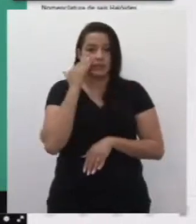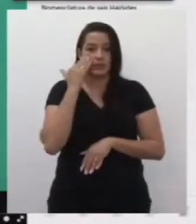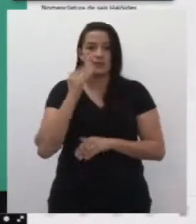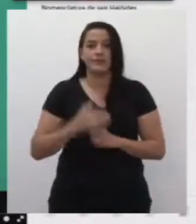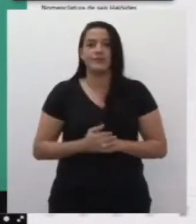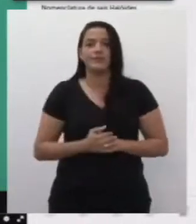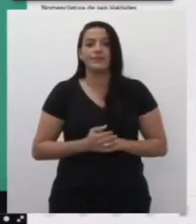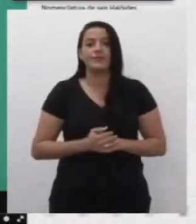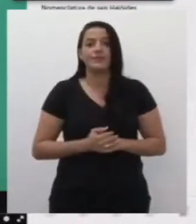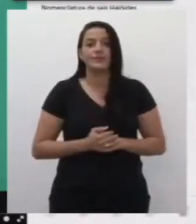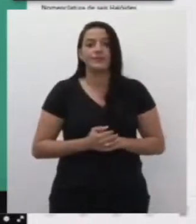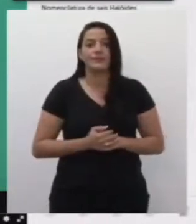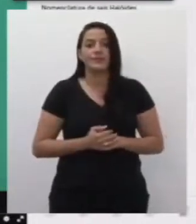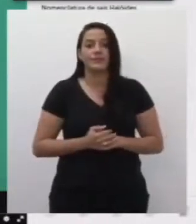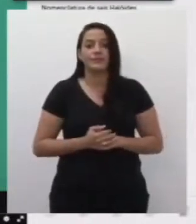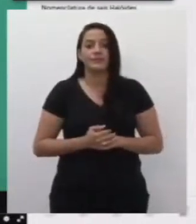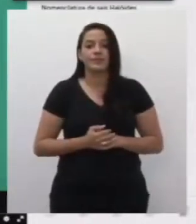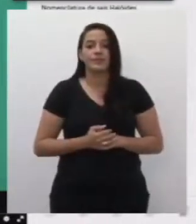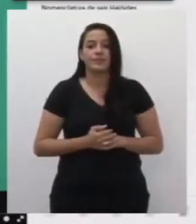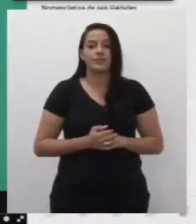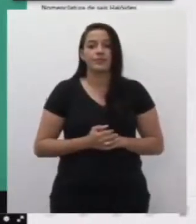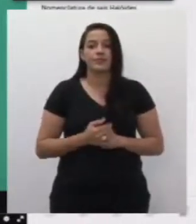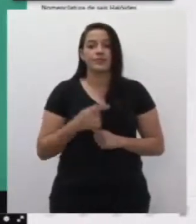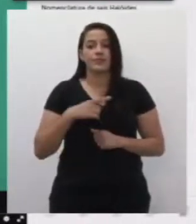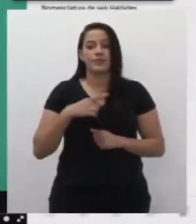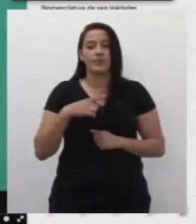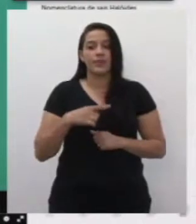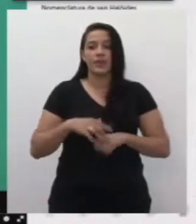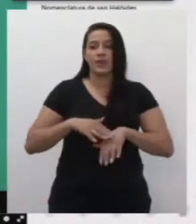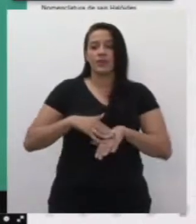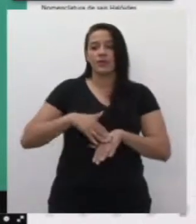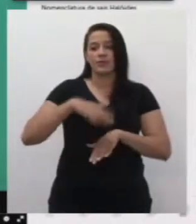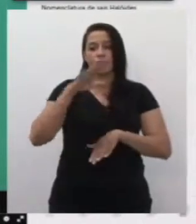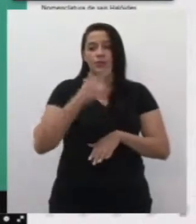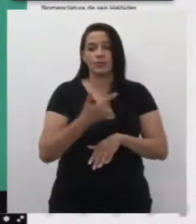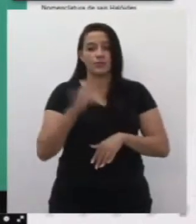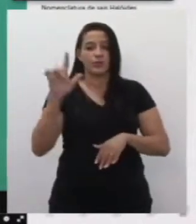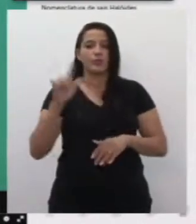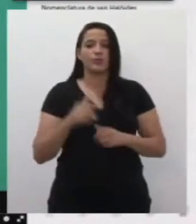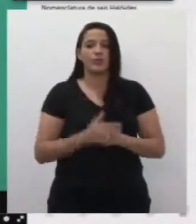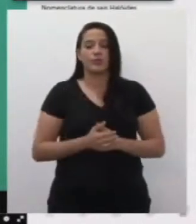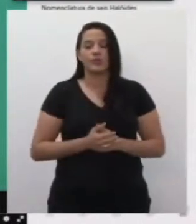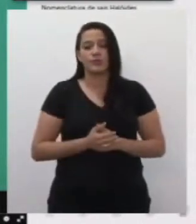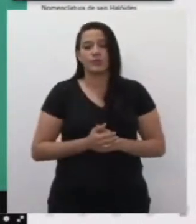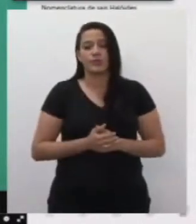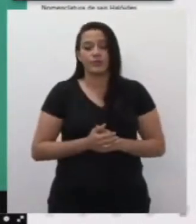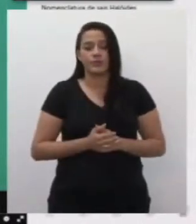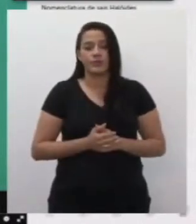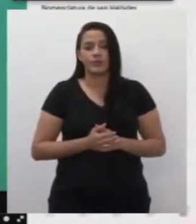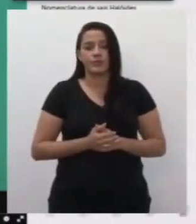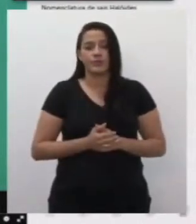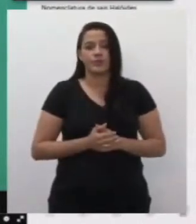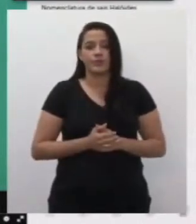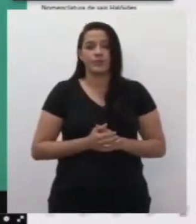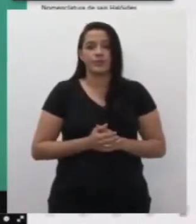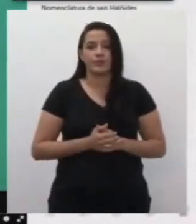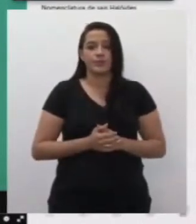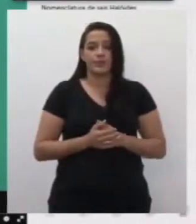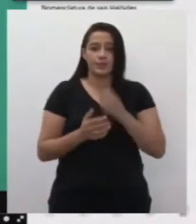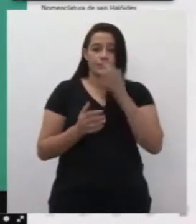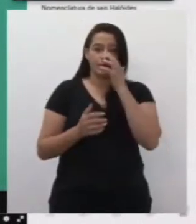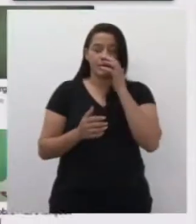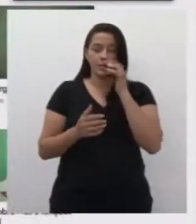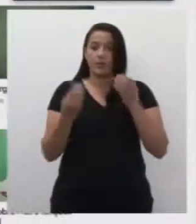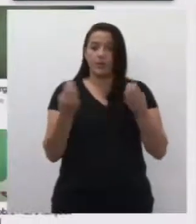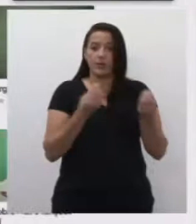As ocasiões de uso, eu estou puxando algumas aqui, mas a Maia vai falar muito melhor no próximo bloco, tá? Então, já apresentei aqui como é que são as